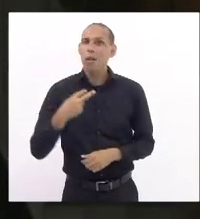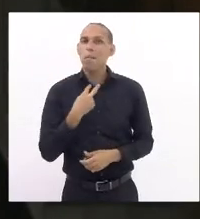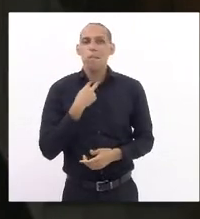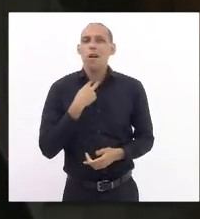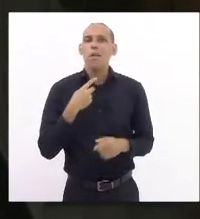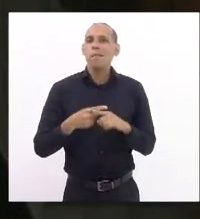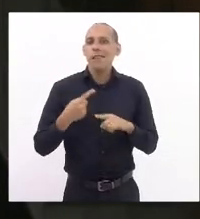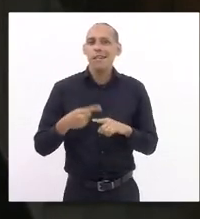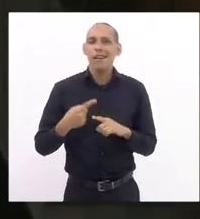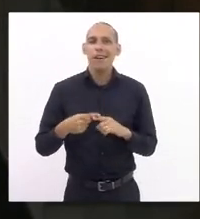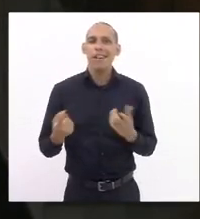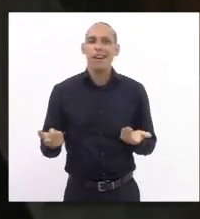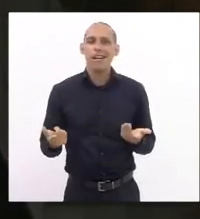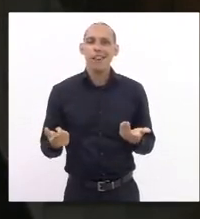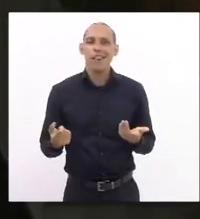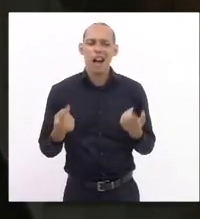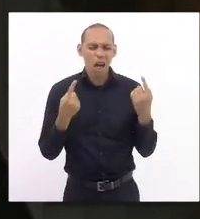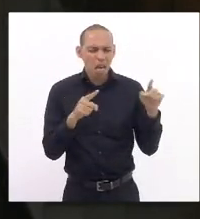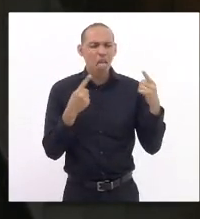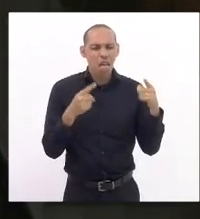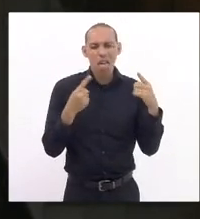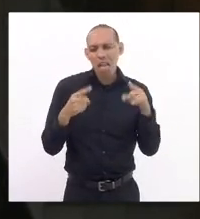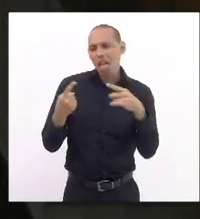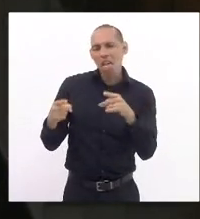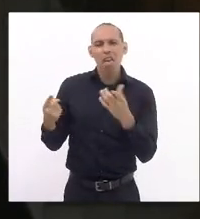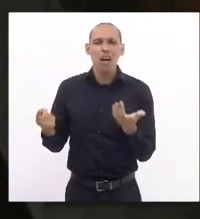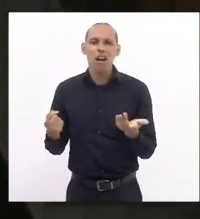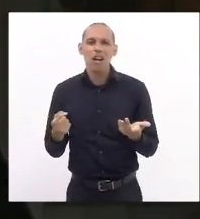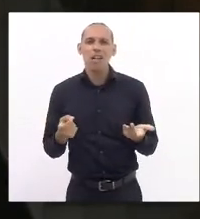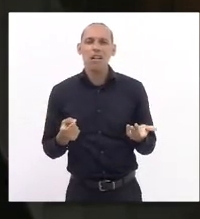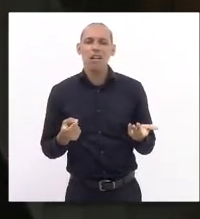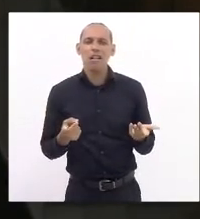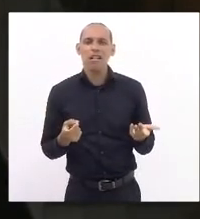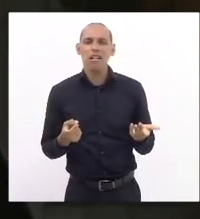lutando contra acusações sem fundamento, sem